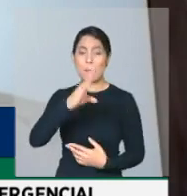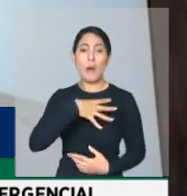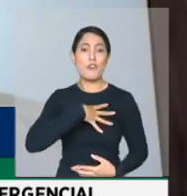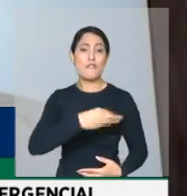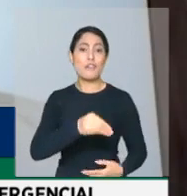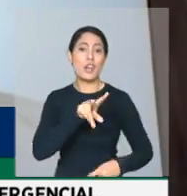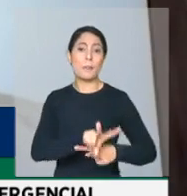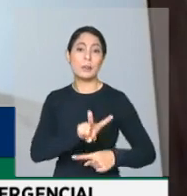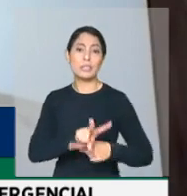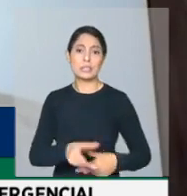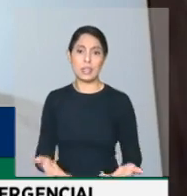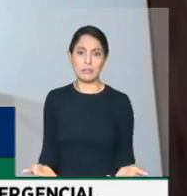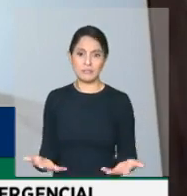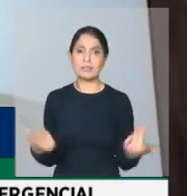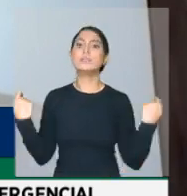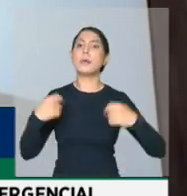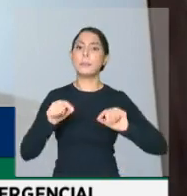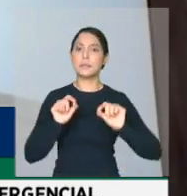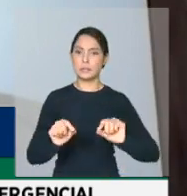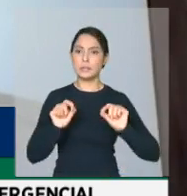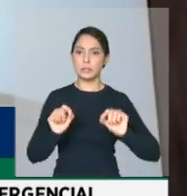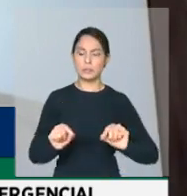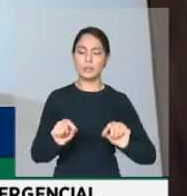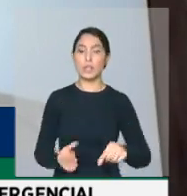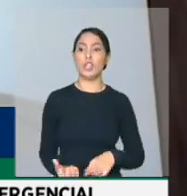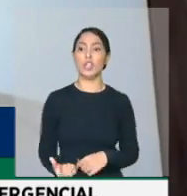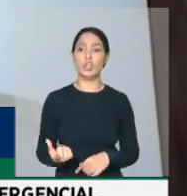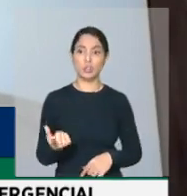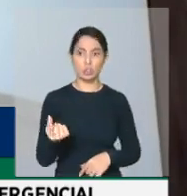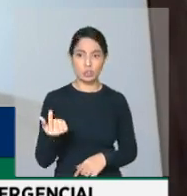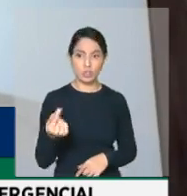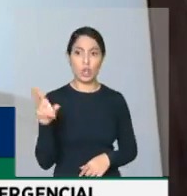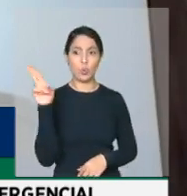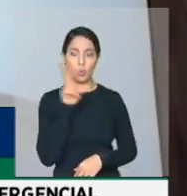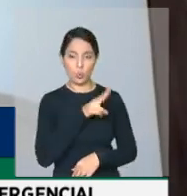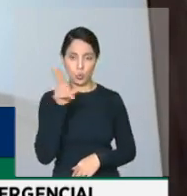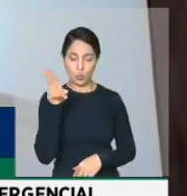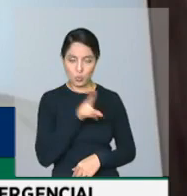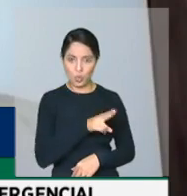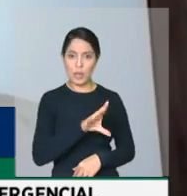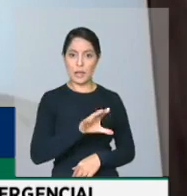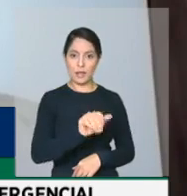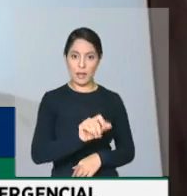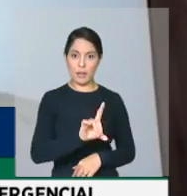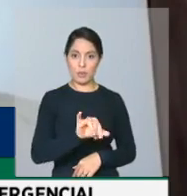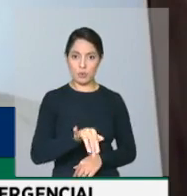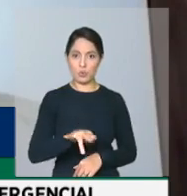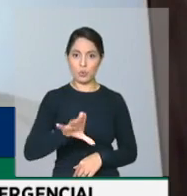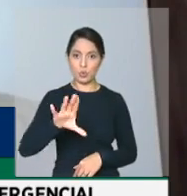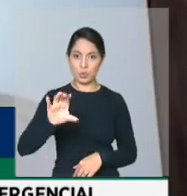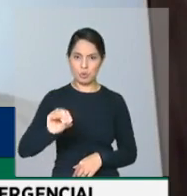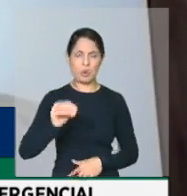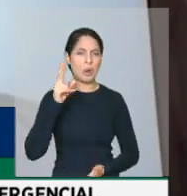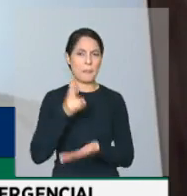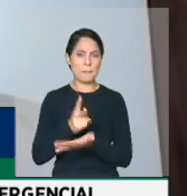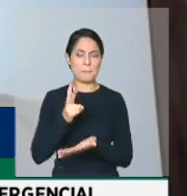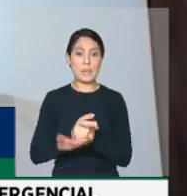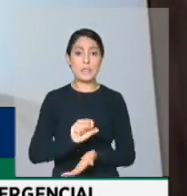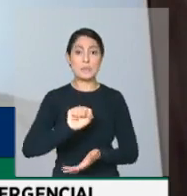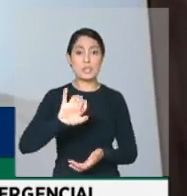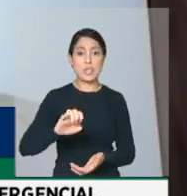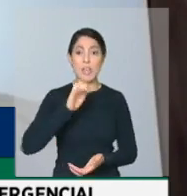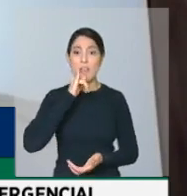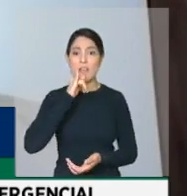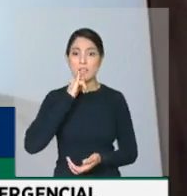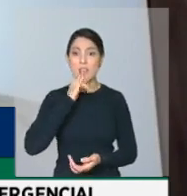ou seja, o cadastro para o recebimento do auxílio emergencial feito pela mulher, mesmo que posterior ao